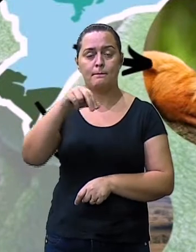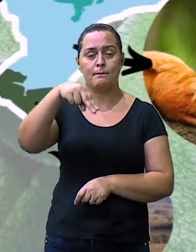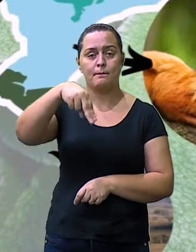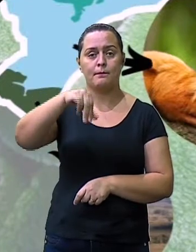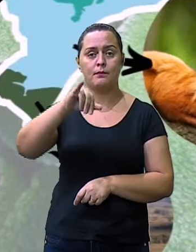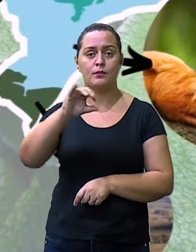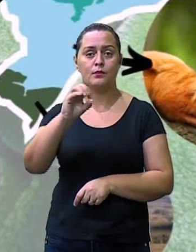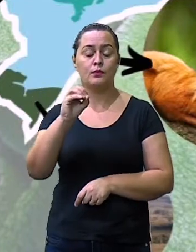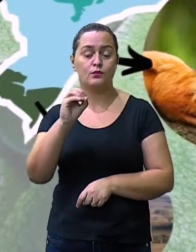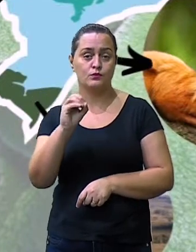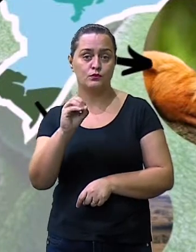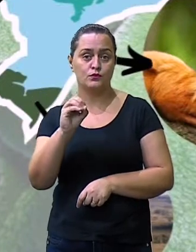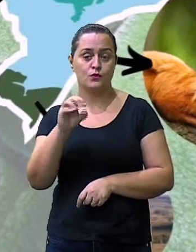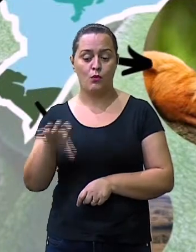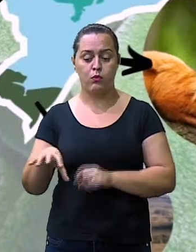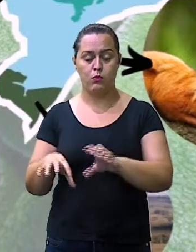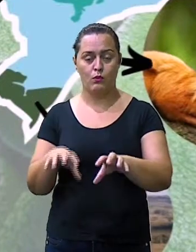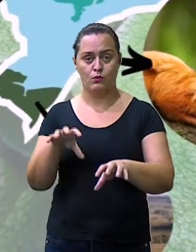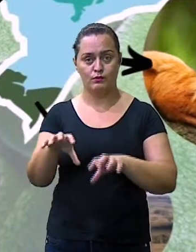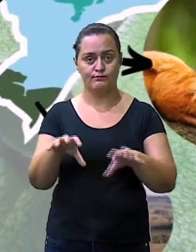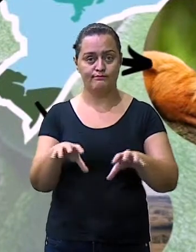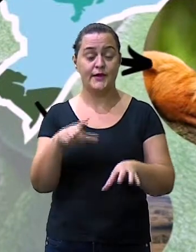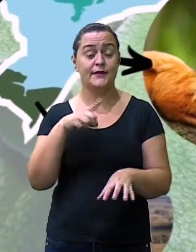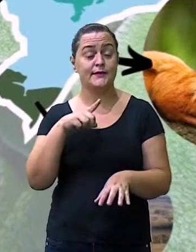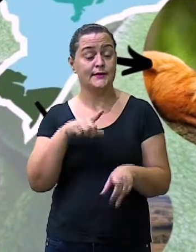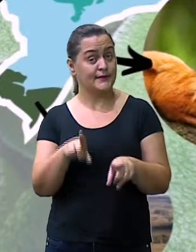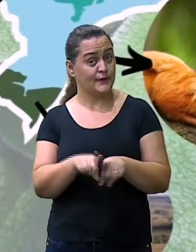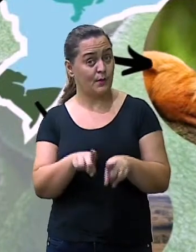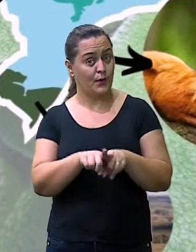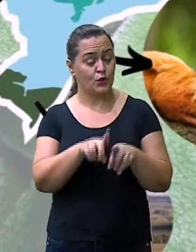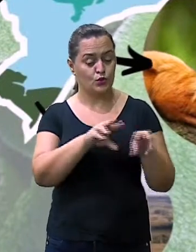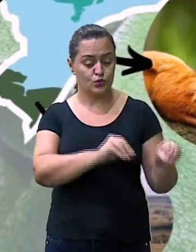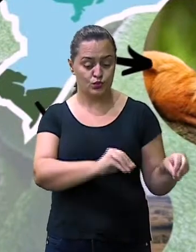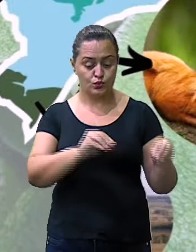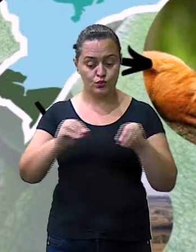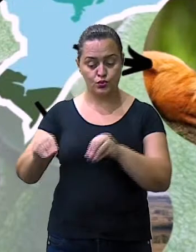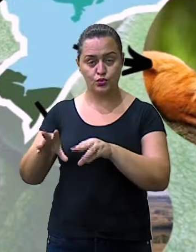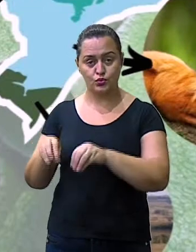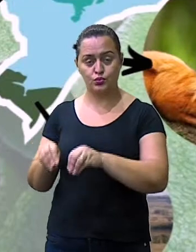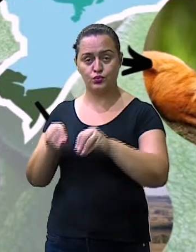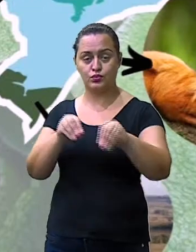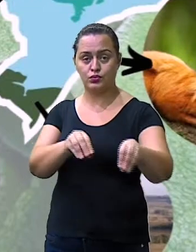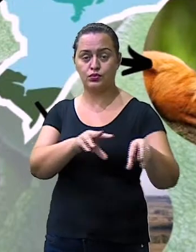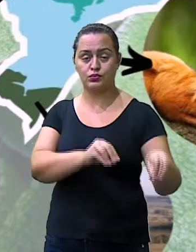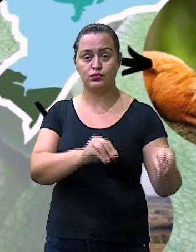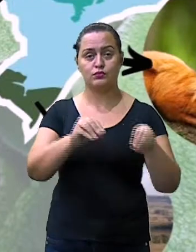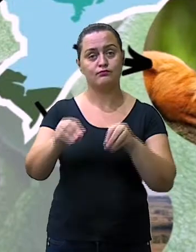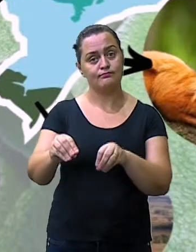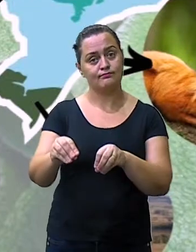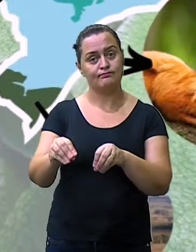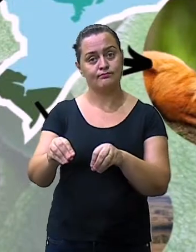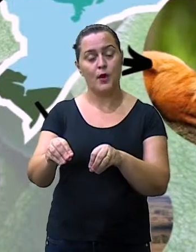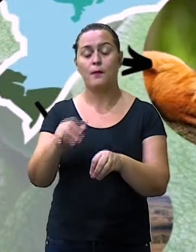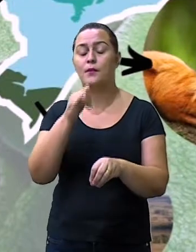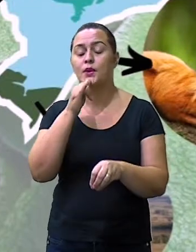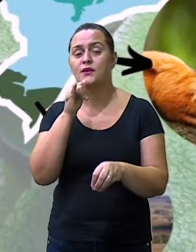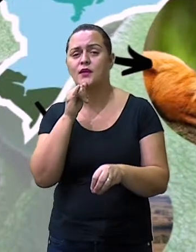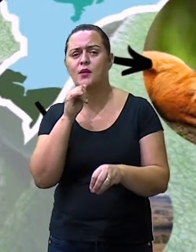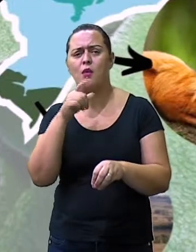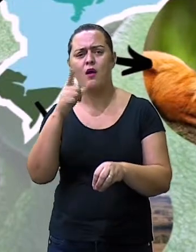Há ainda as faixas de transição, que são áreas que apresentam características dos domínios